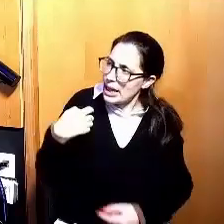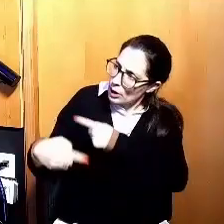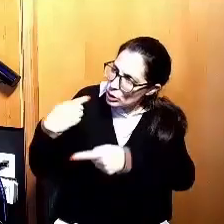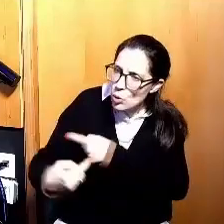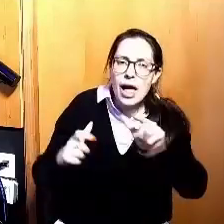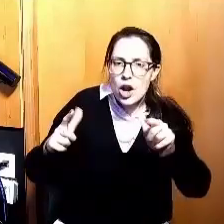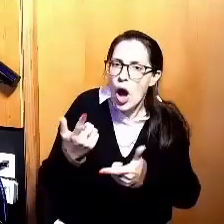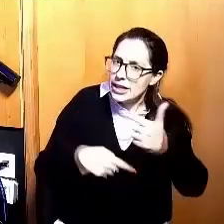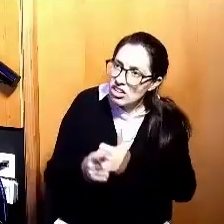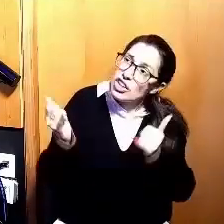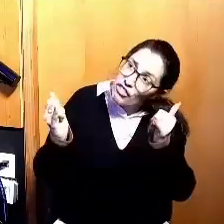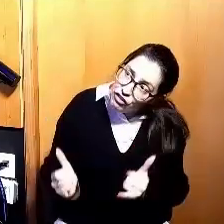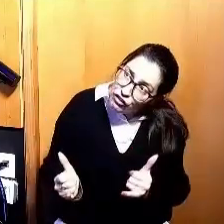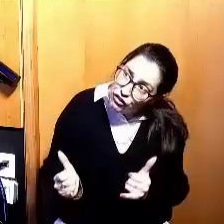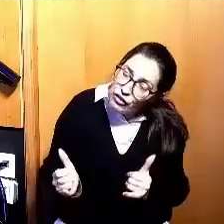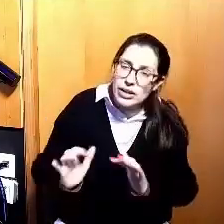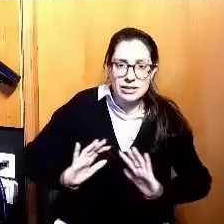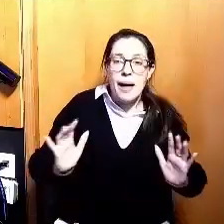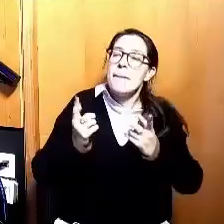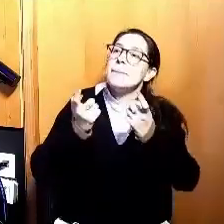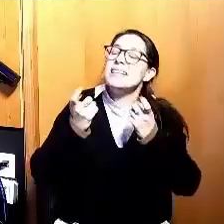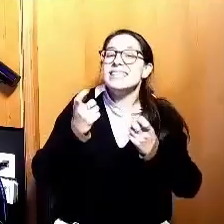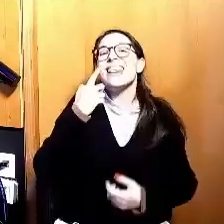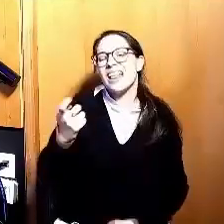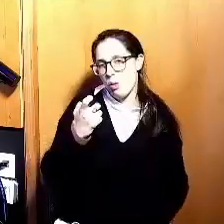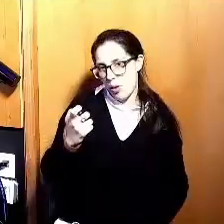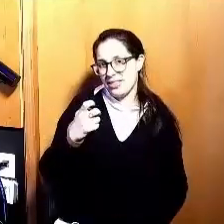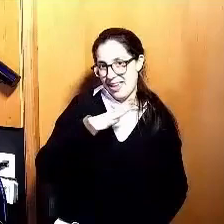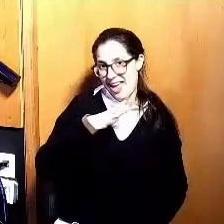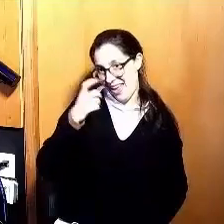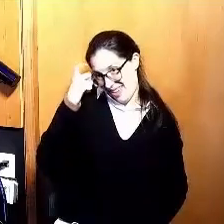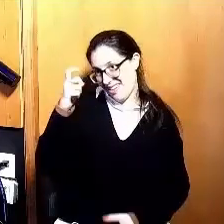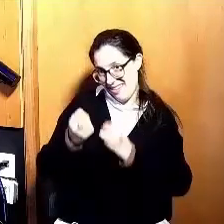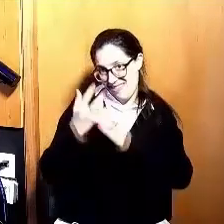estanca, pues vamos a estar ya ahora sí de plano estancados.